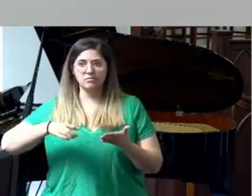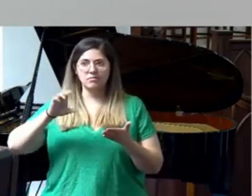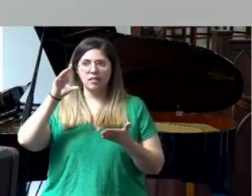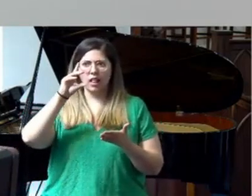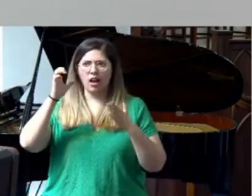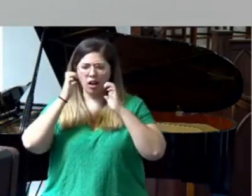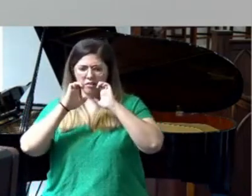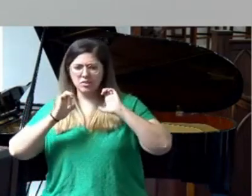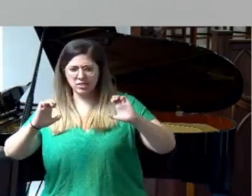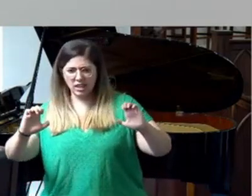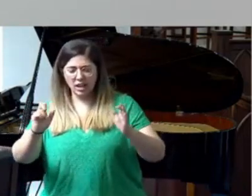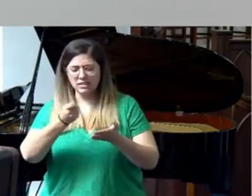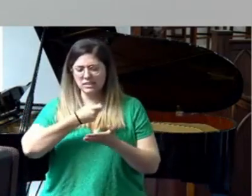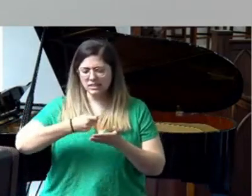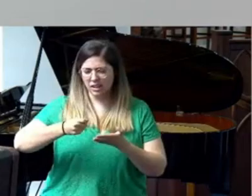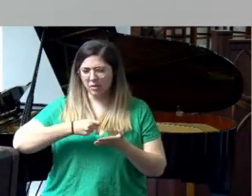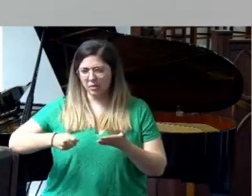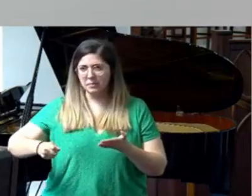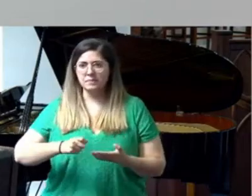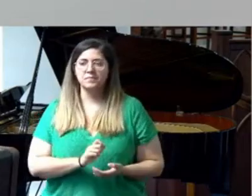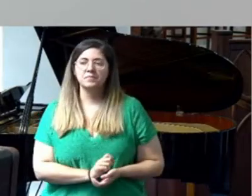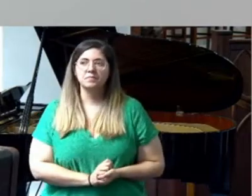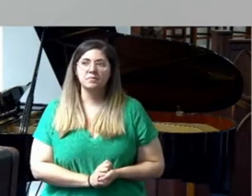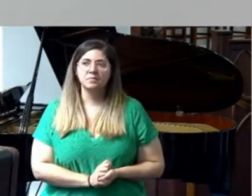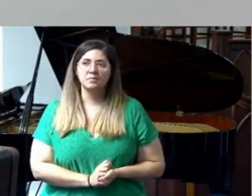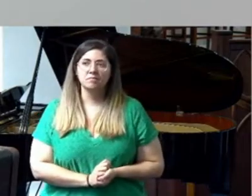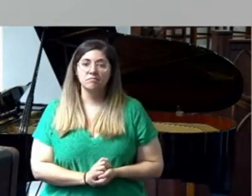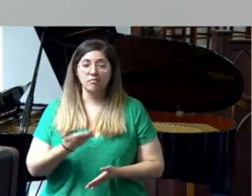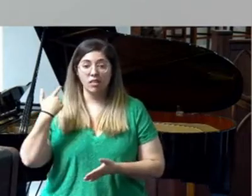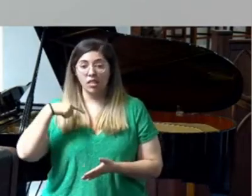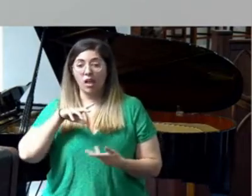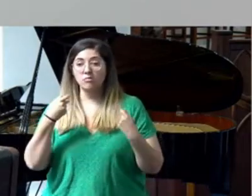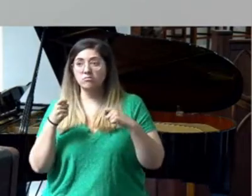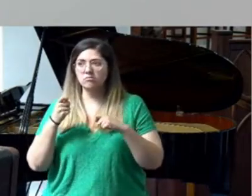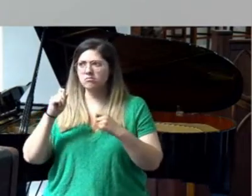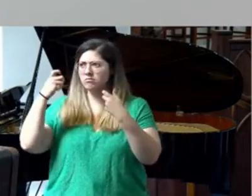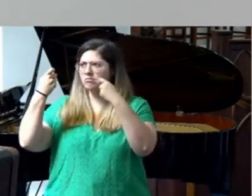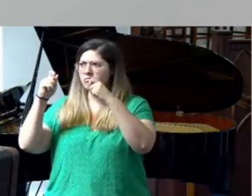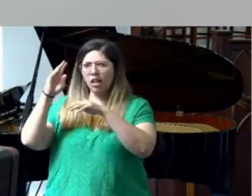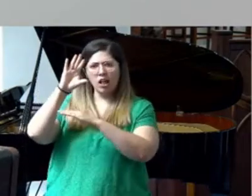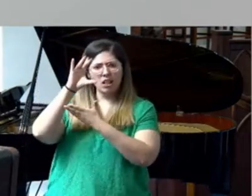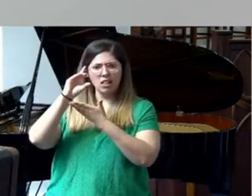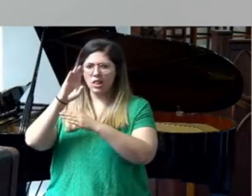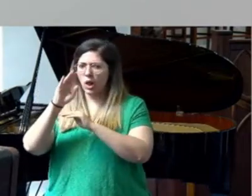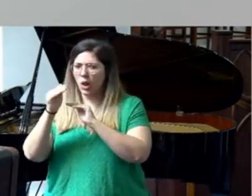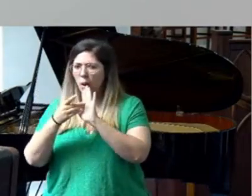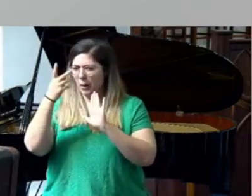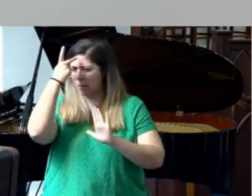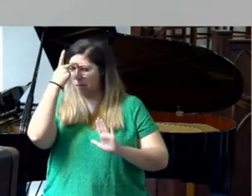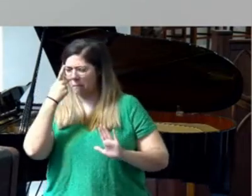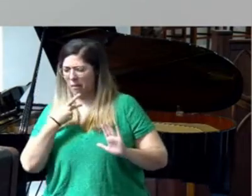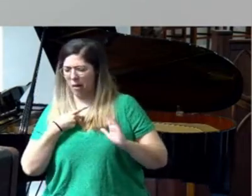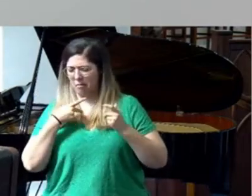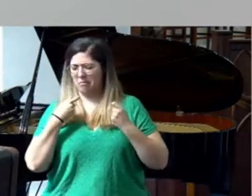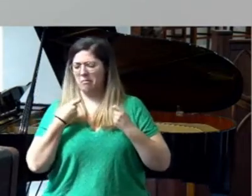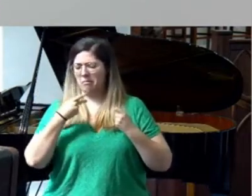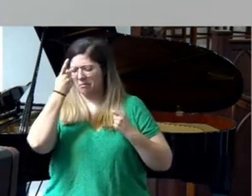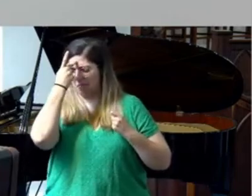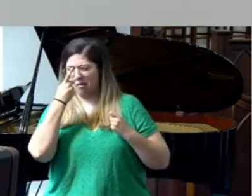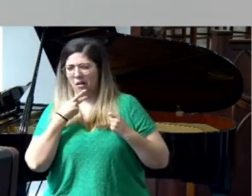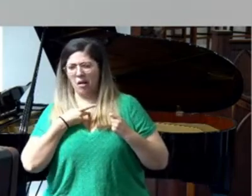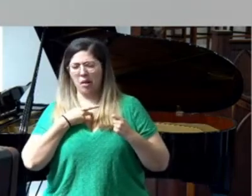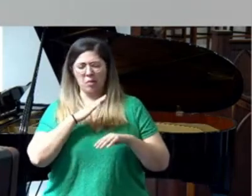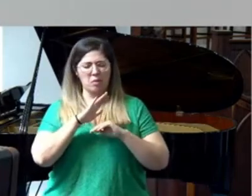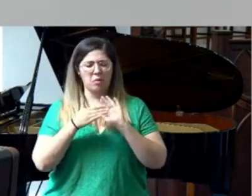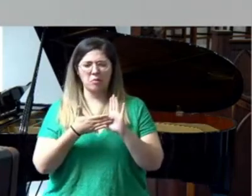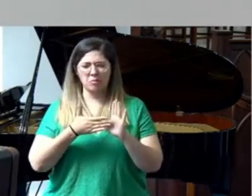isso viver em humildade e dependência de Deus, abandonando qualquer tentativa de autossuficiência. Teve